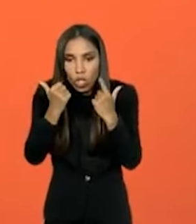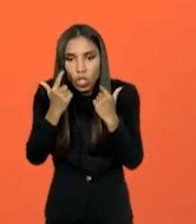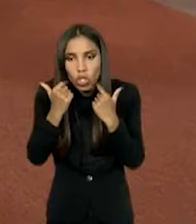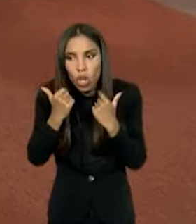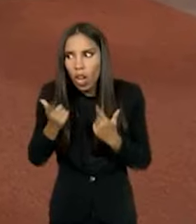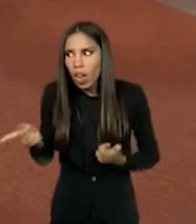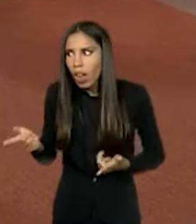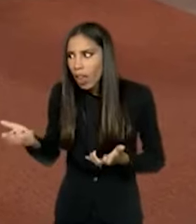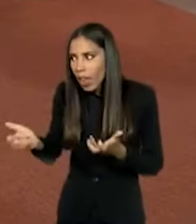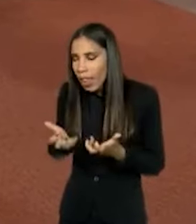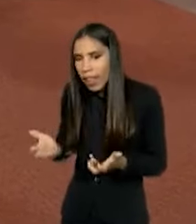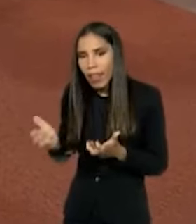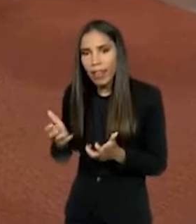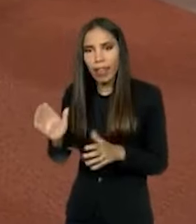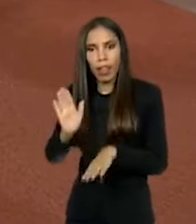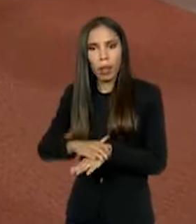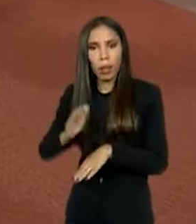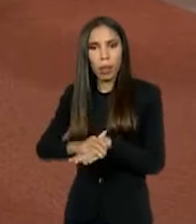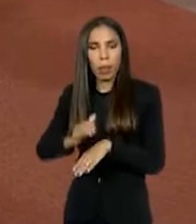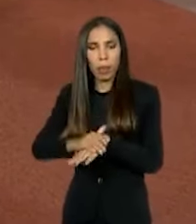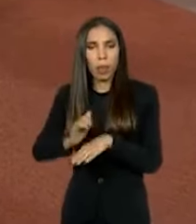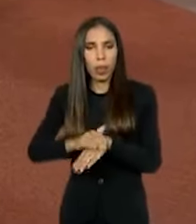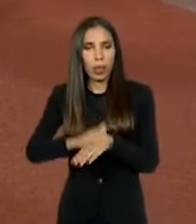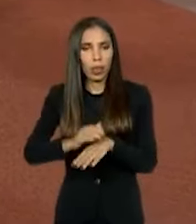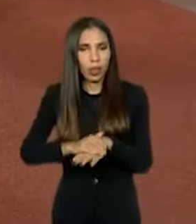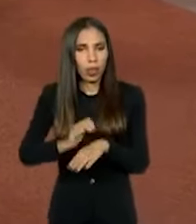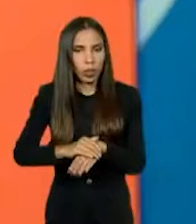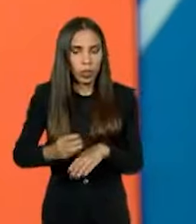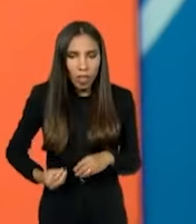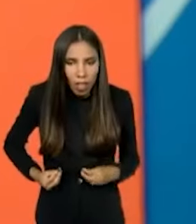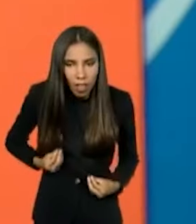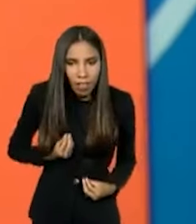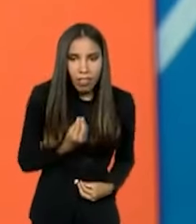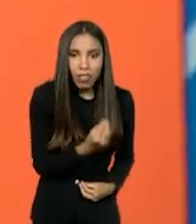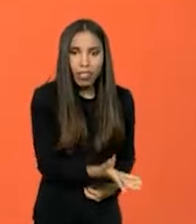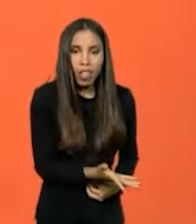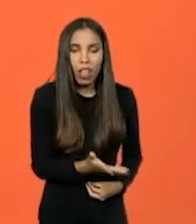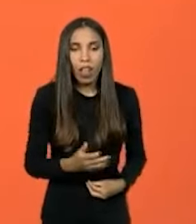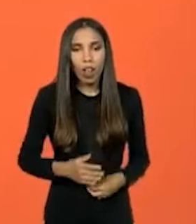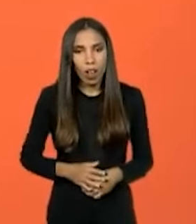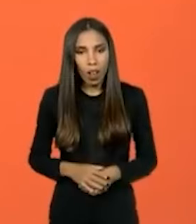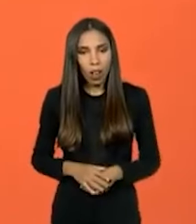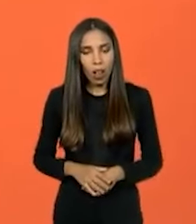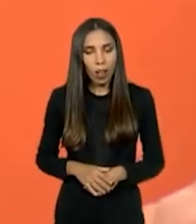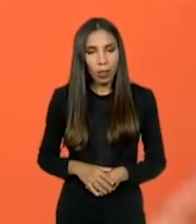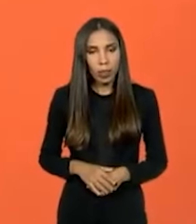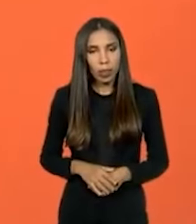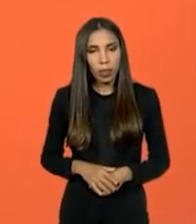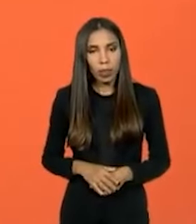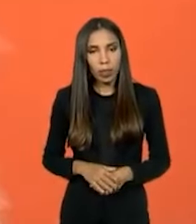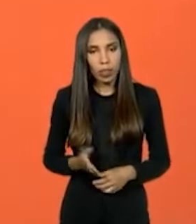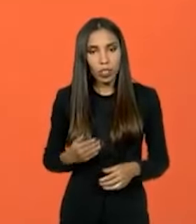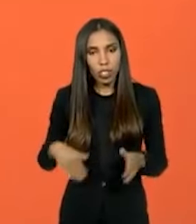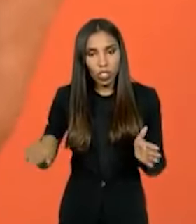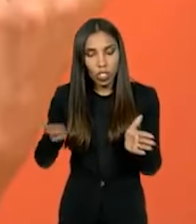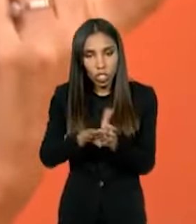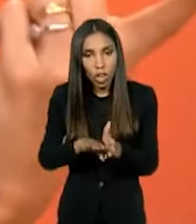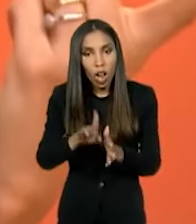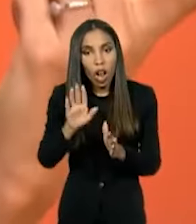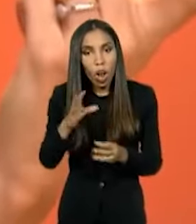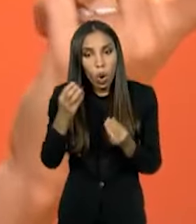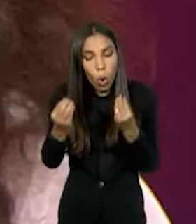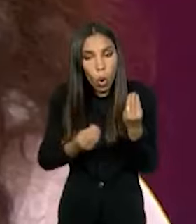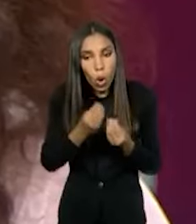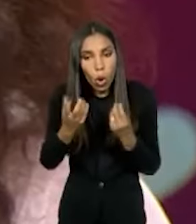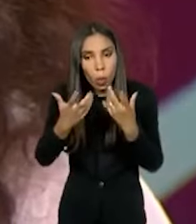copiosamente ele queria ser O doador a vida dele diante de tudo isso aí chegou lá e aí Olha como